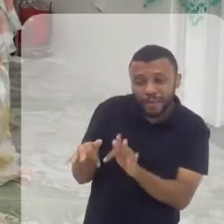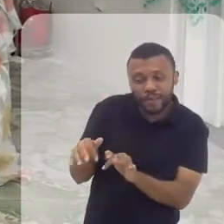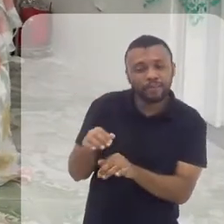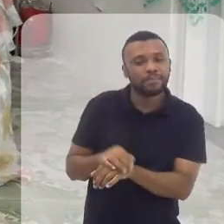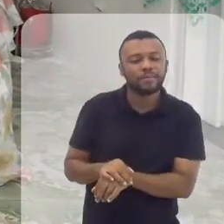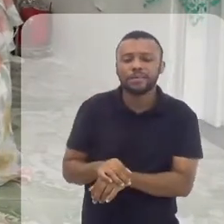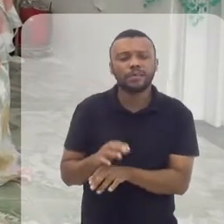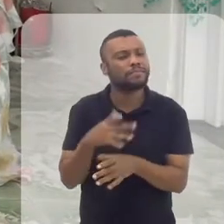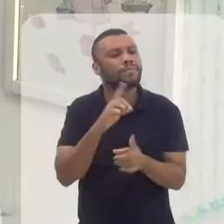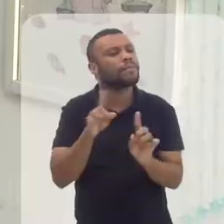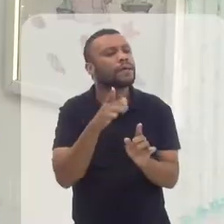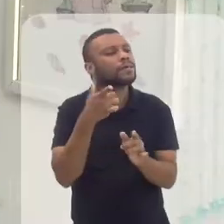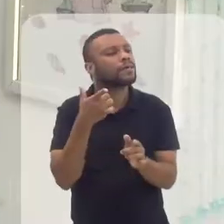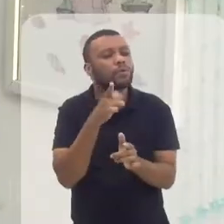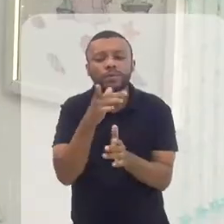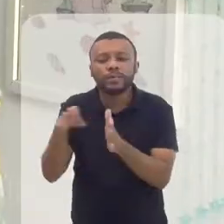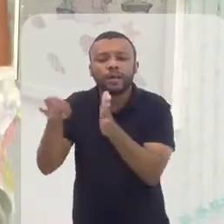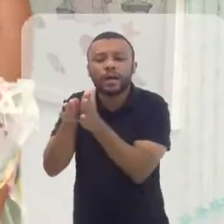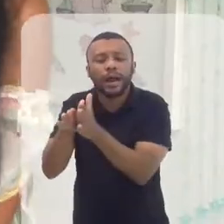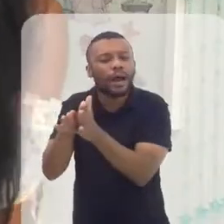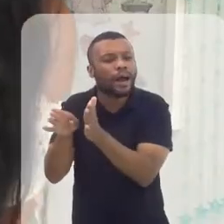falei, e quando chegar no fim do mundo? Volta.